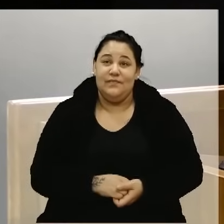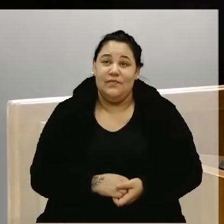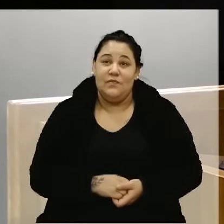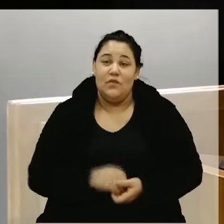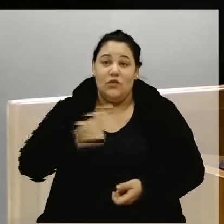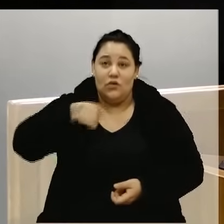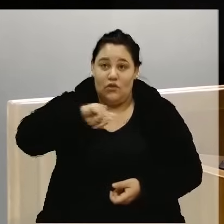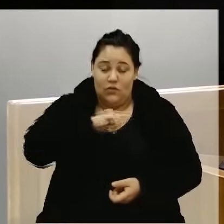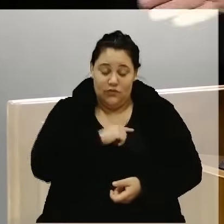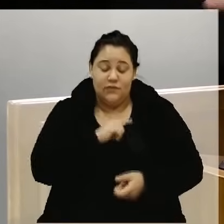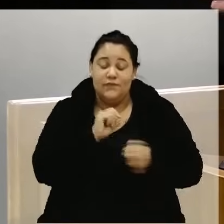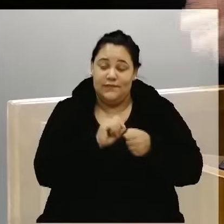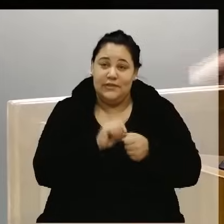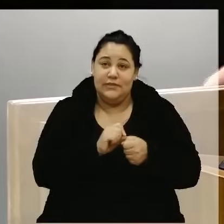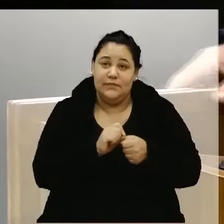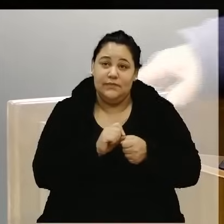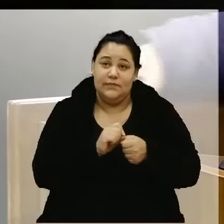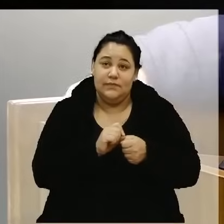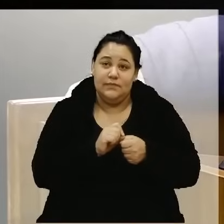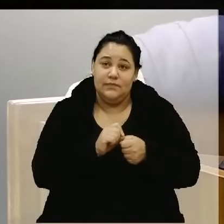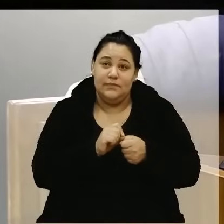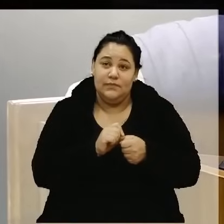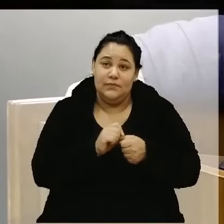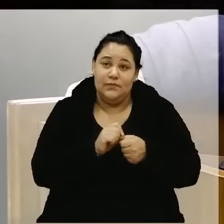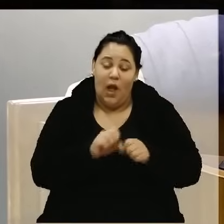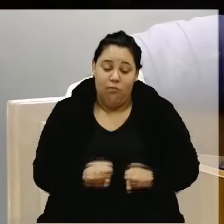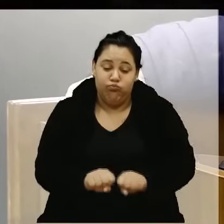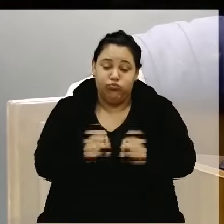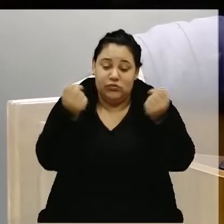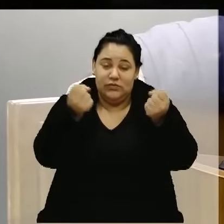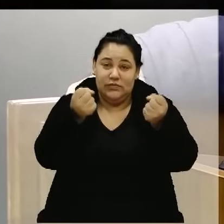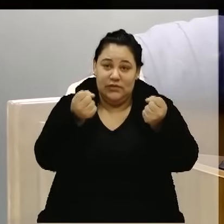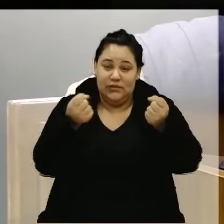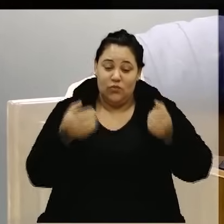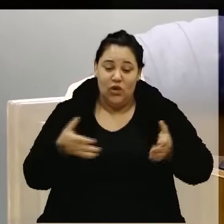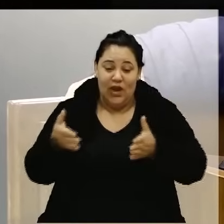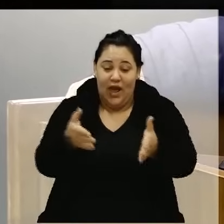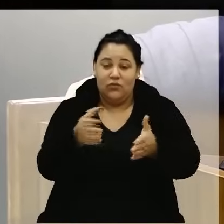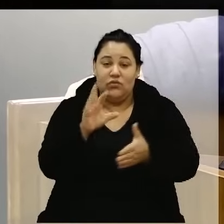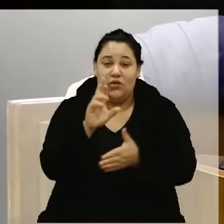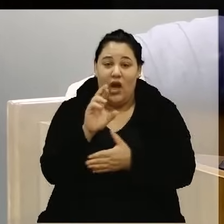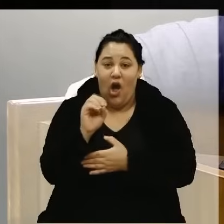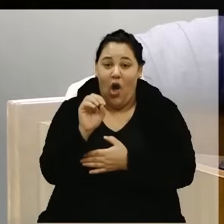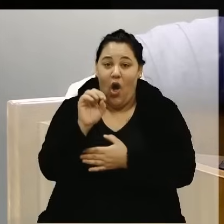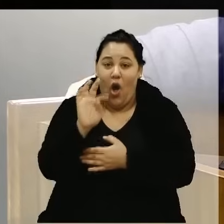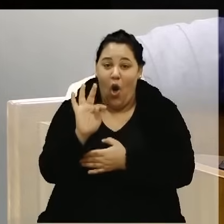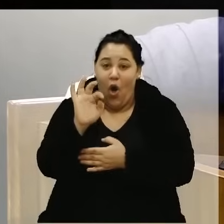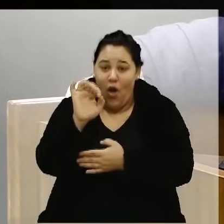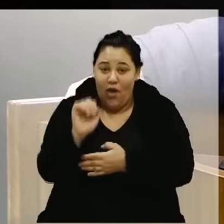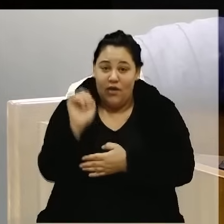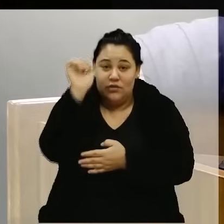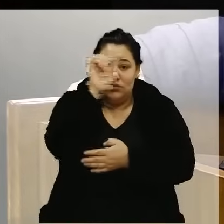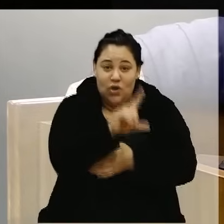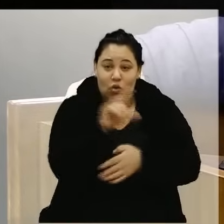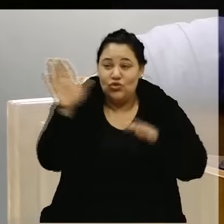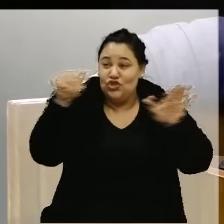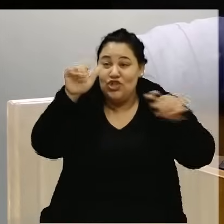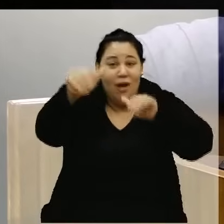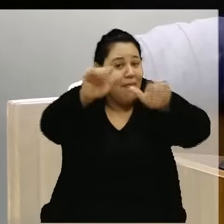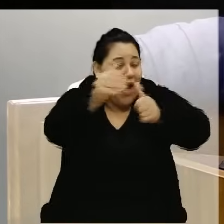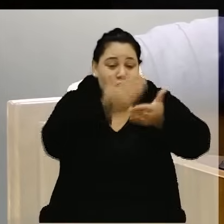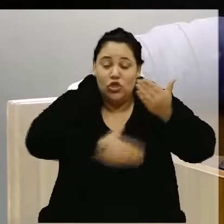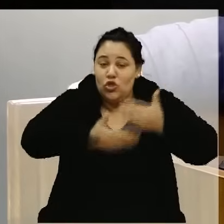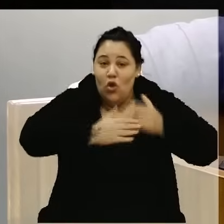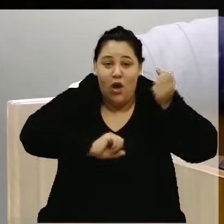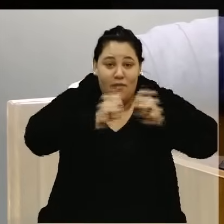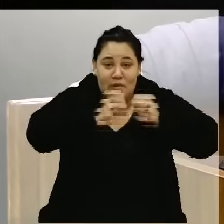Nós vamos romper uma das pistas da Rota do Sol, fazer um esforço com todas as empresas necessárias que puder. Nós